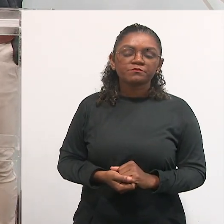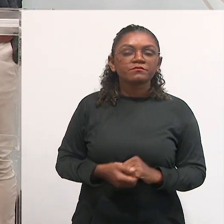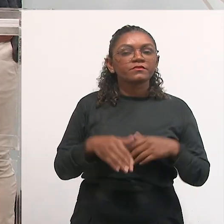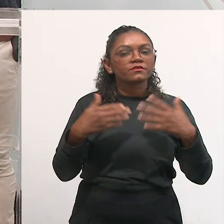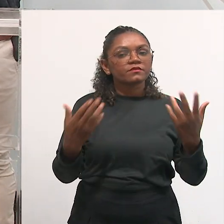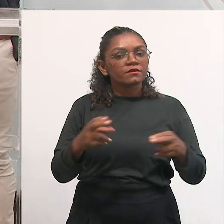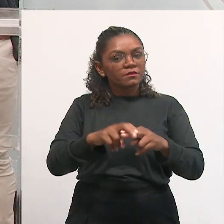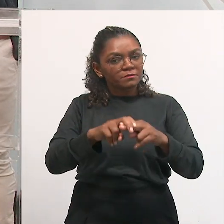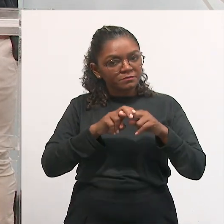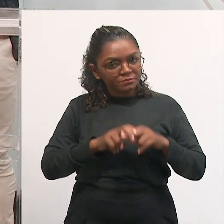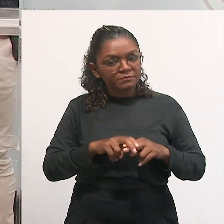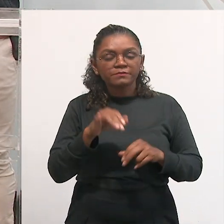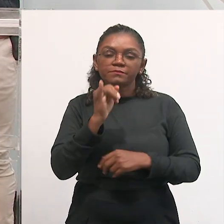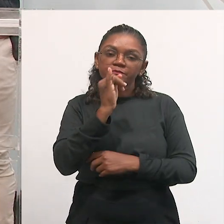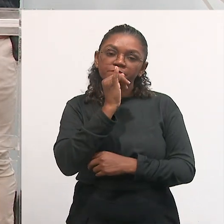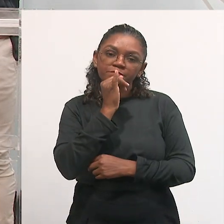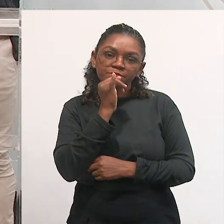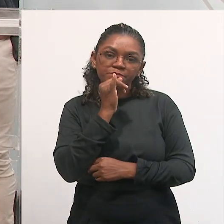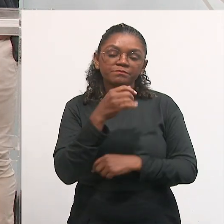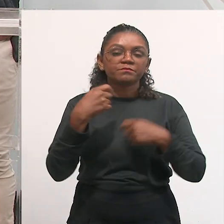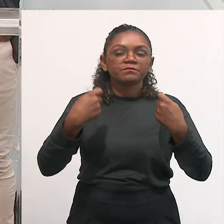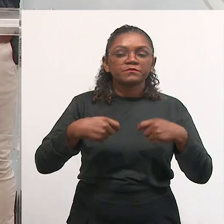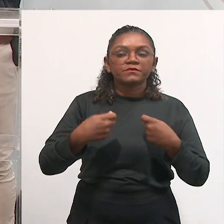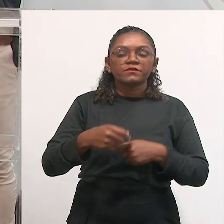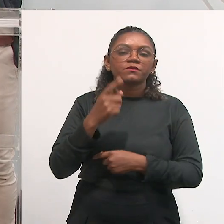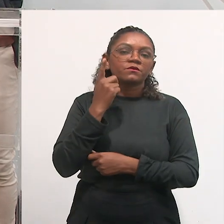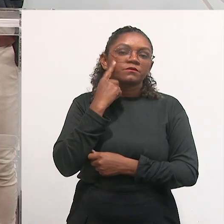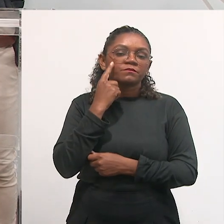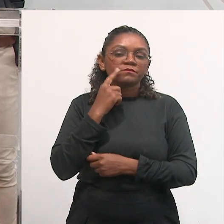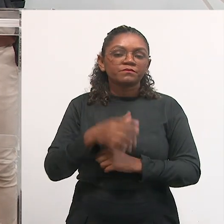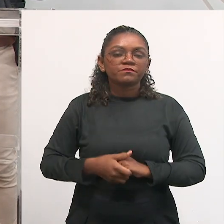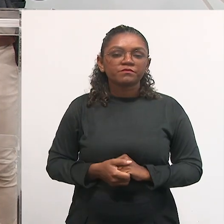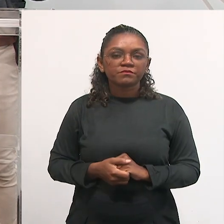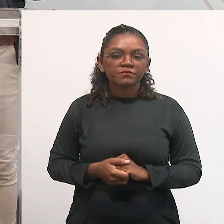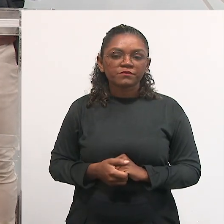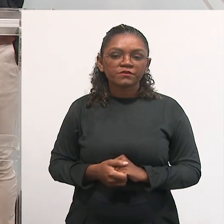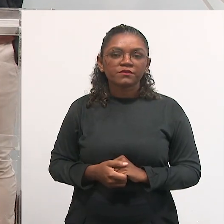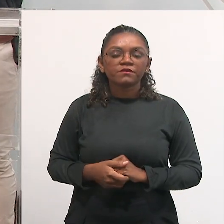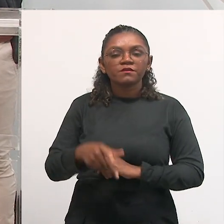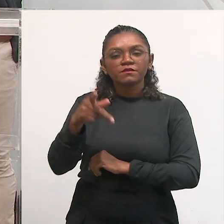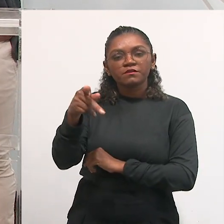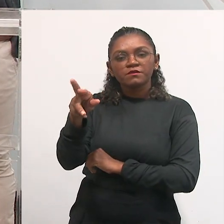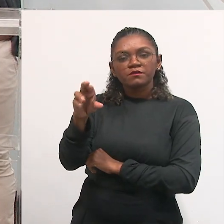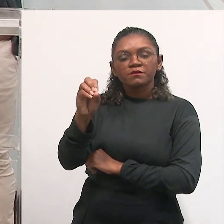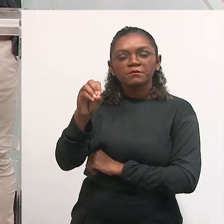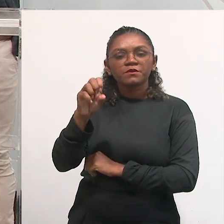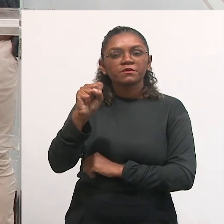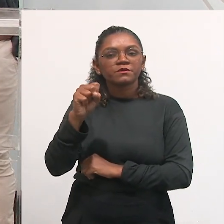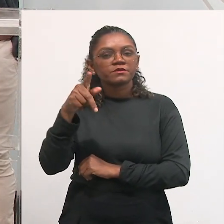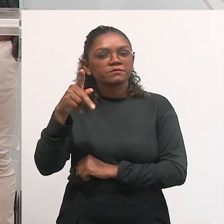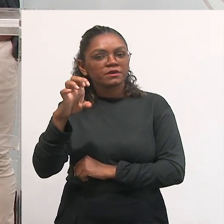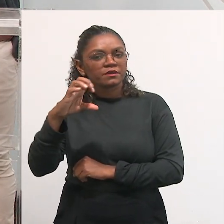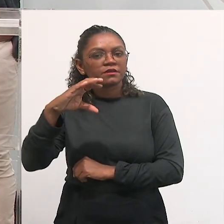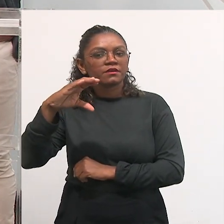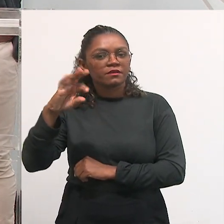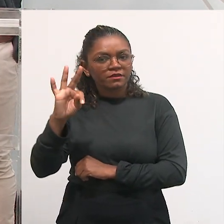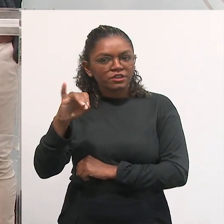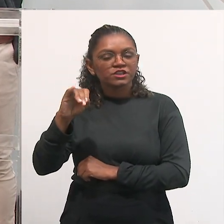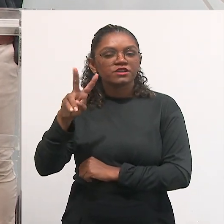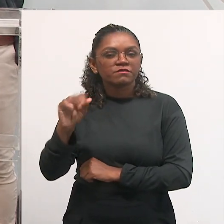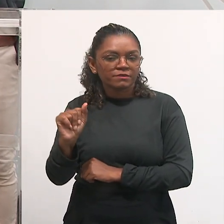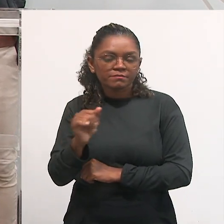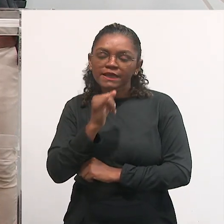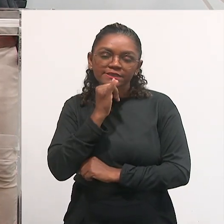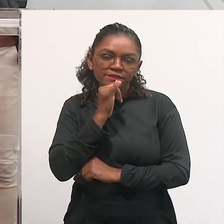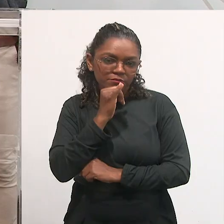posso fazer por exemplo, eu posso fazer uma abordagem prospectiva do projeto. Olha, se esse projeto for muito